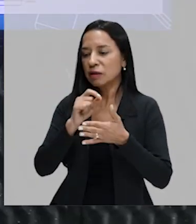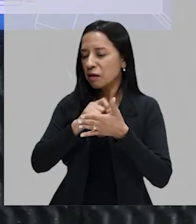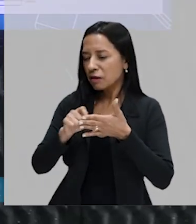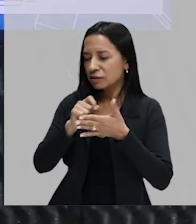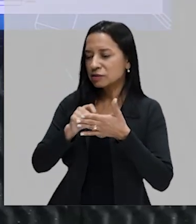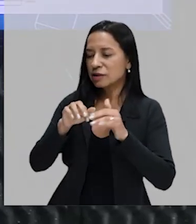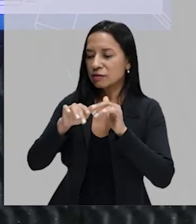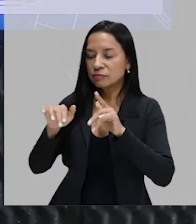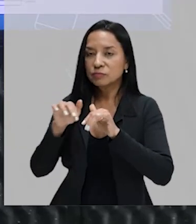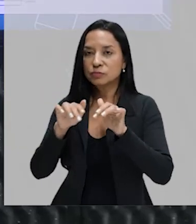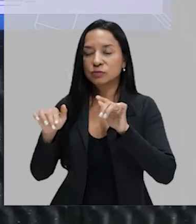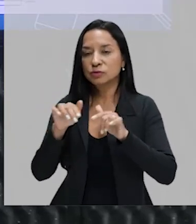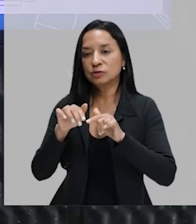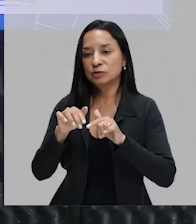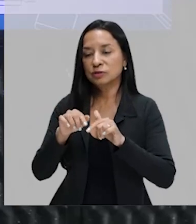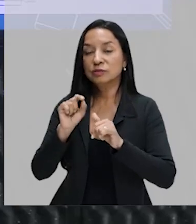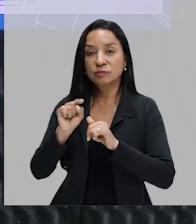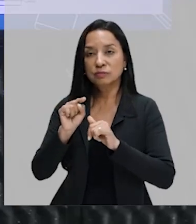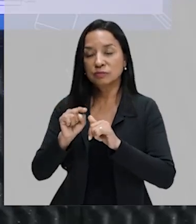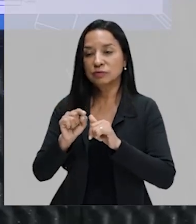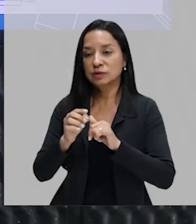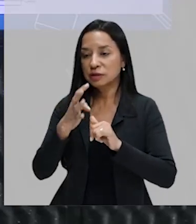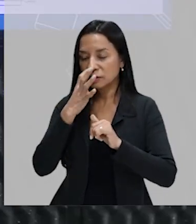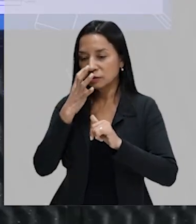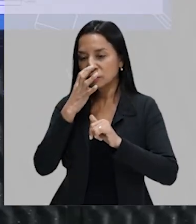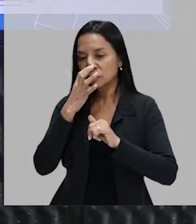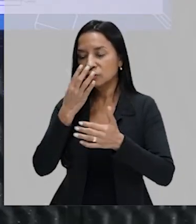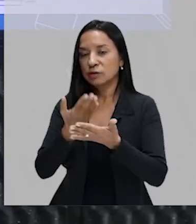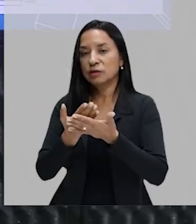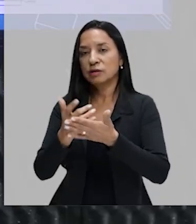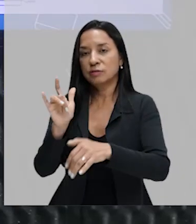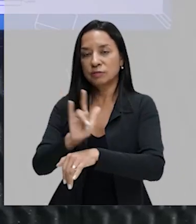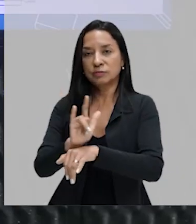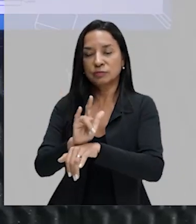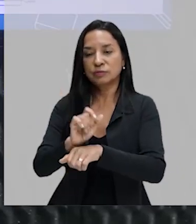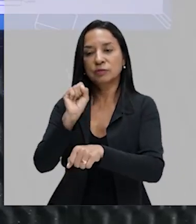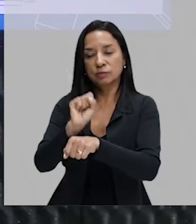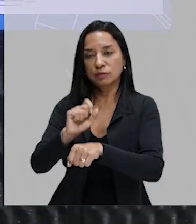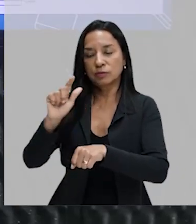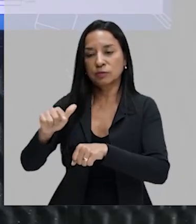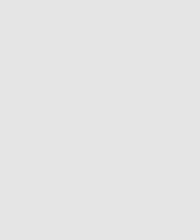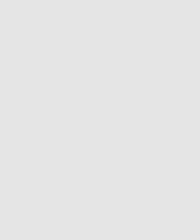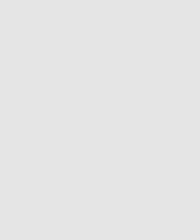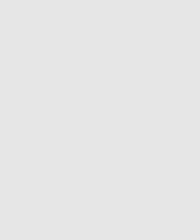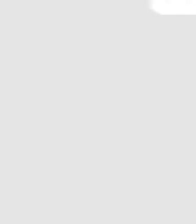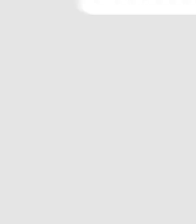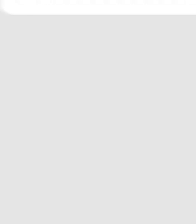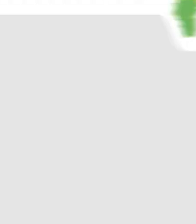você que está assistindo essa aula pelo YouTube, e eu aguardo vocês na próxima aula. Até mais. Tchau, tchau.